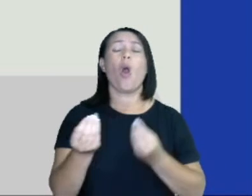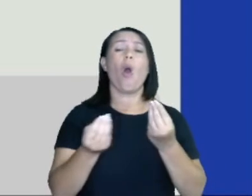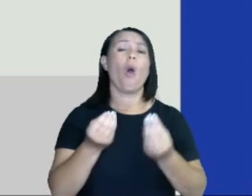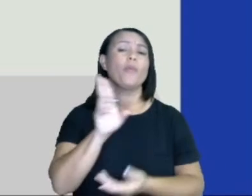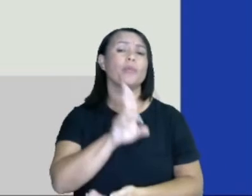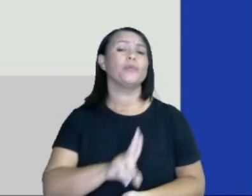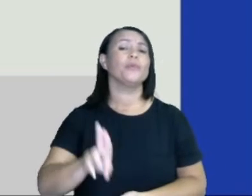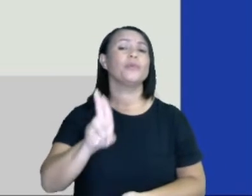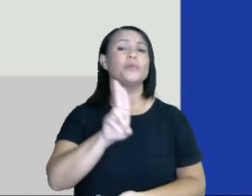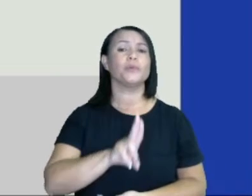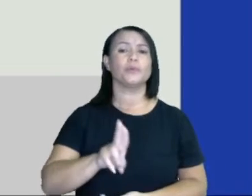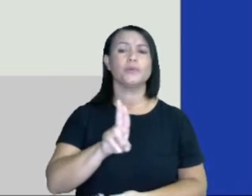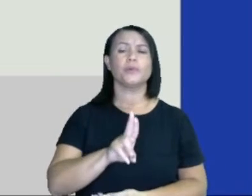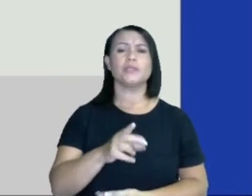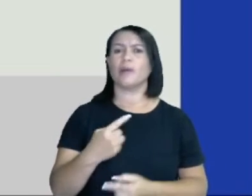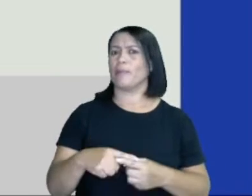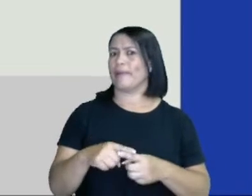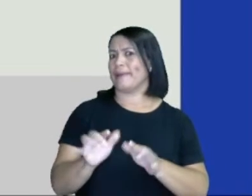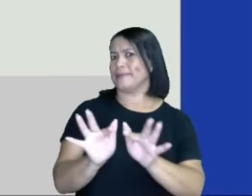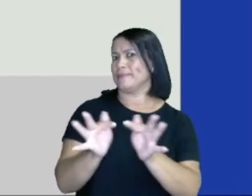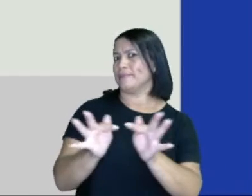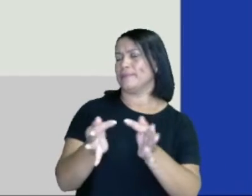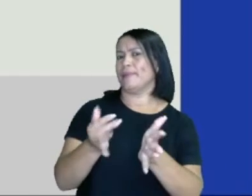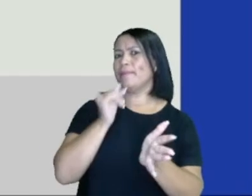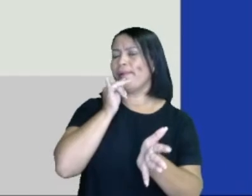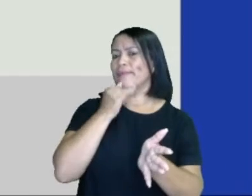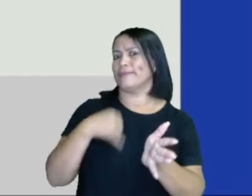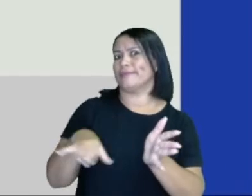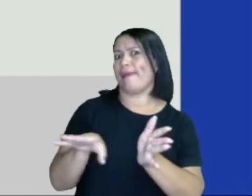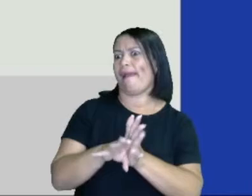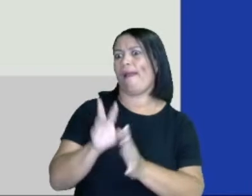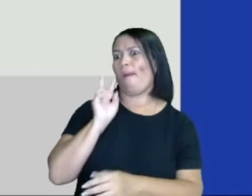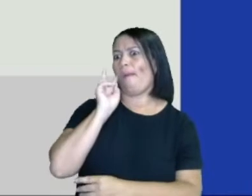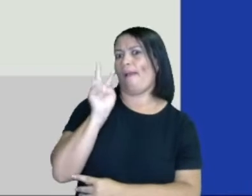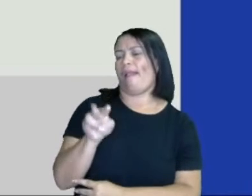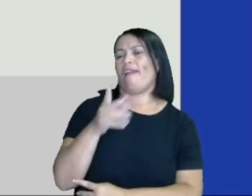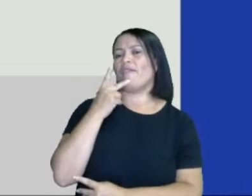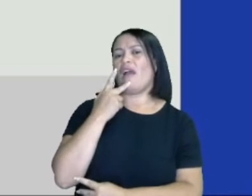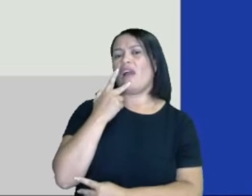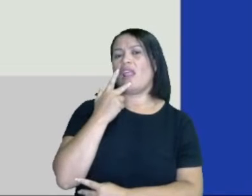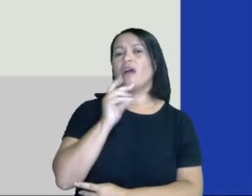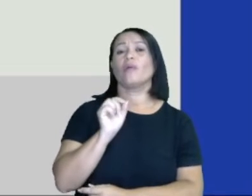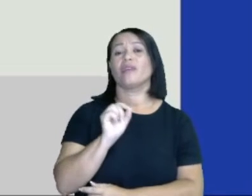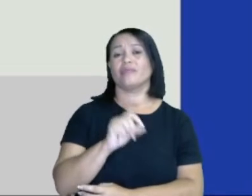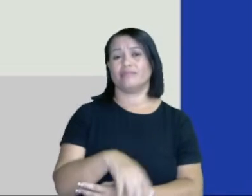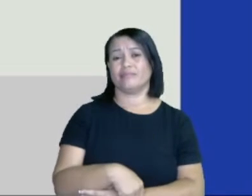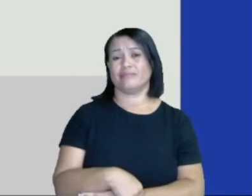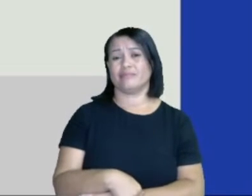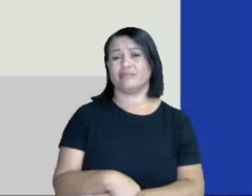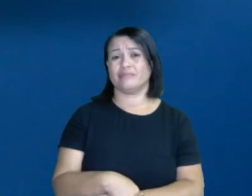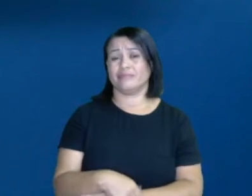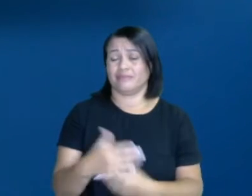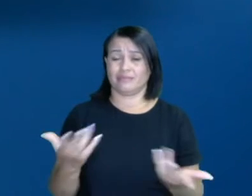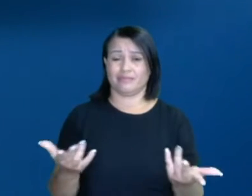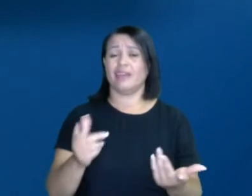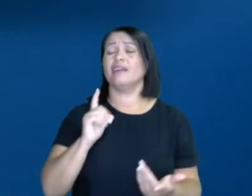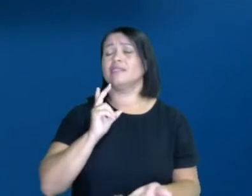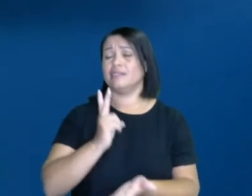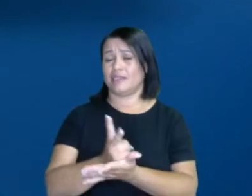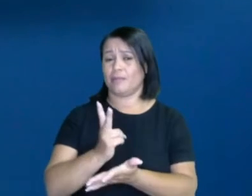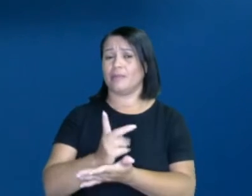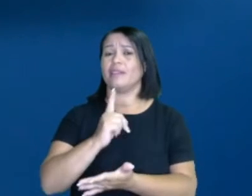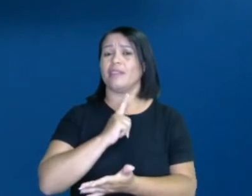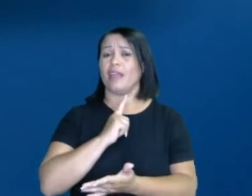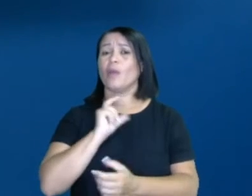usa, né? Porque a gente não pode simplesmente chegar, olhar para a pessoa e dizer assim, nervioso. Sempre tem um verbo